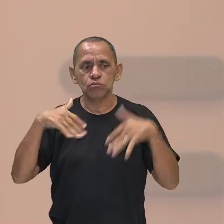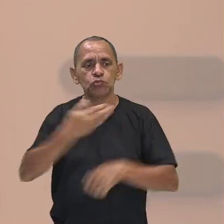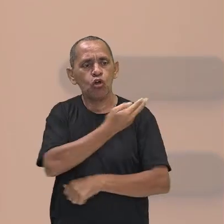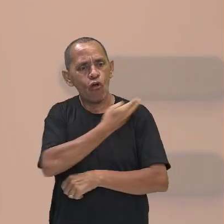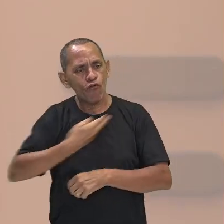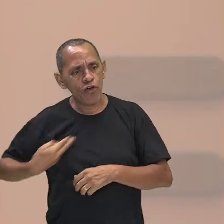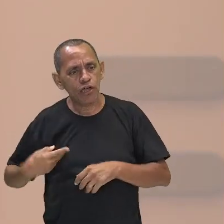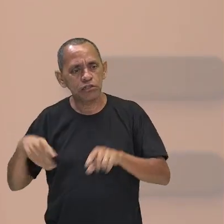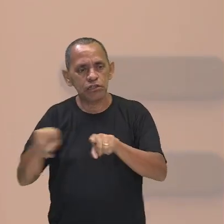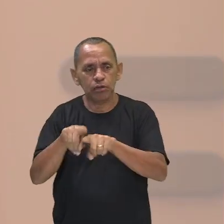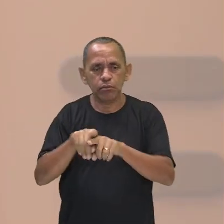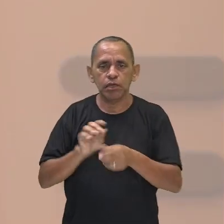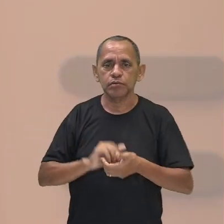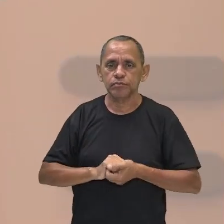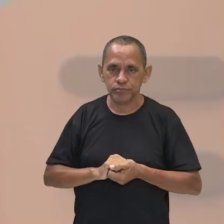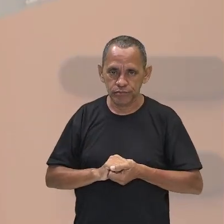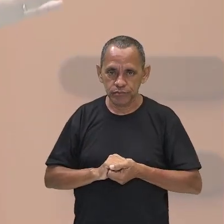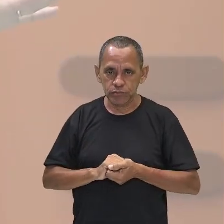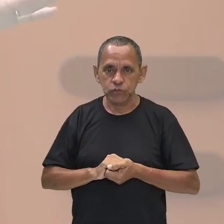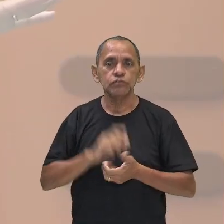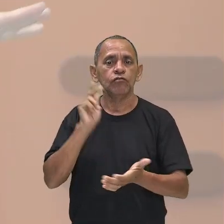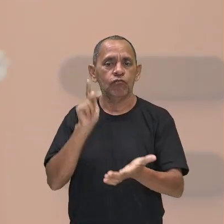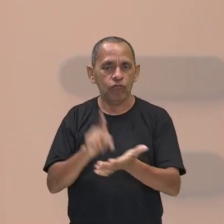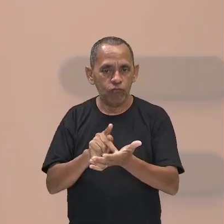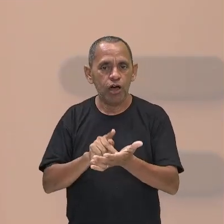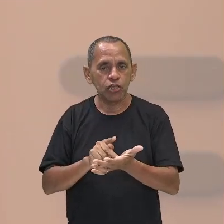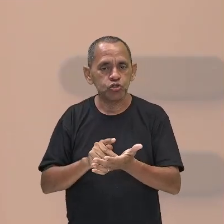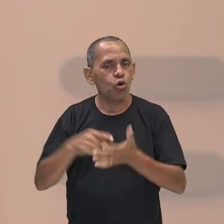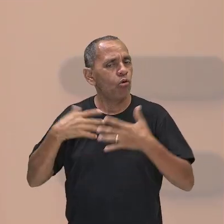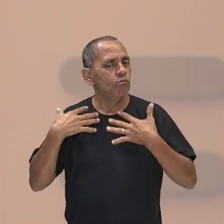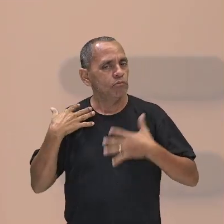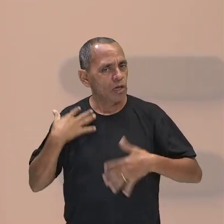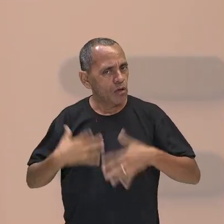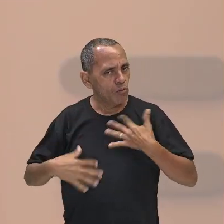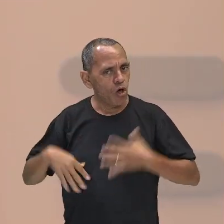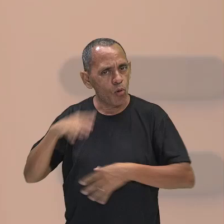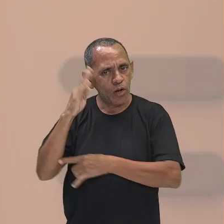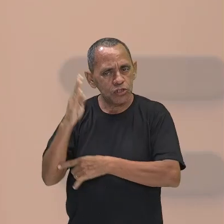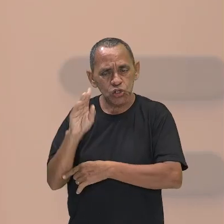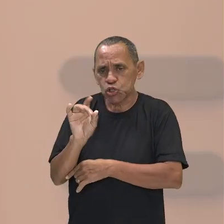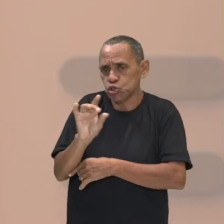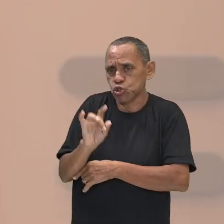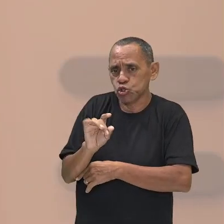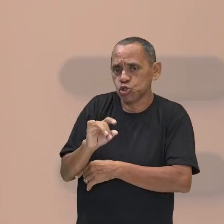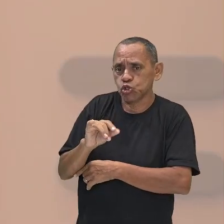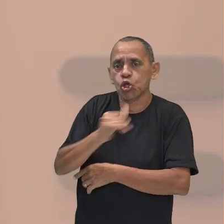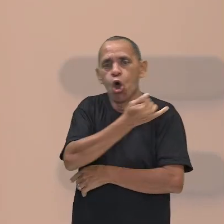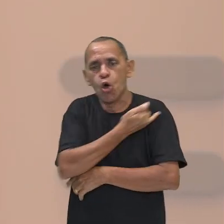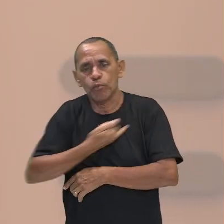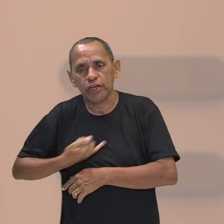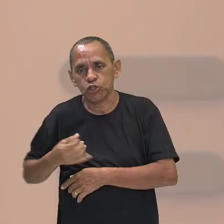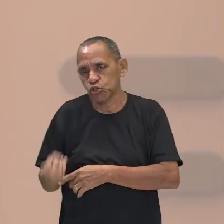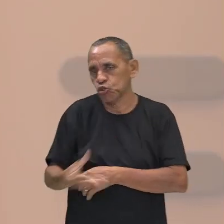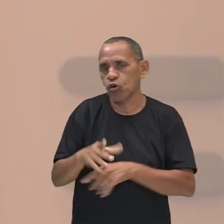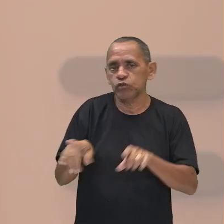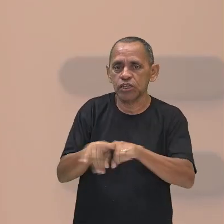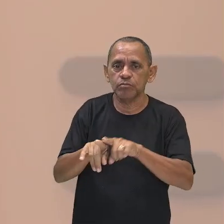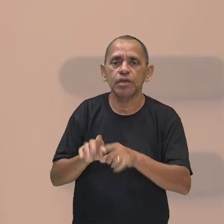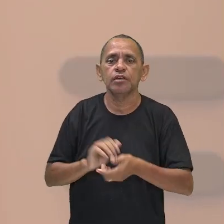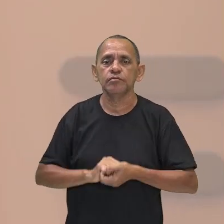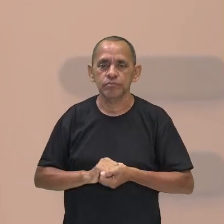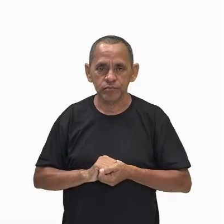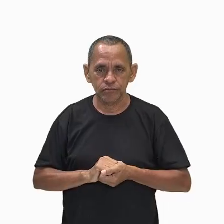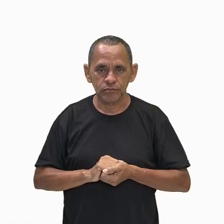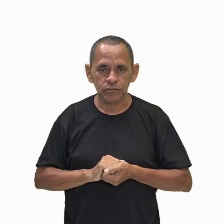só o próximo imperador que iria acalmar o Brasil. E é exatamente, né, isso que está, então, aí na raiz do que? Do golpe